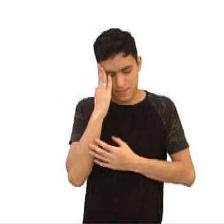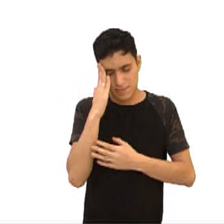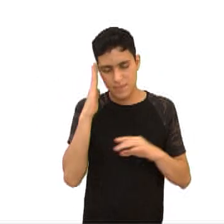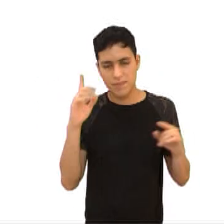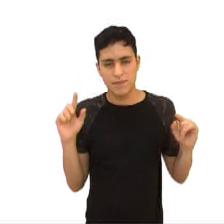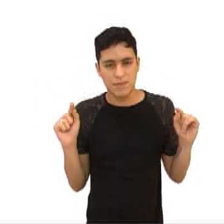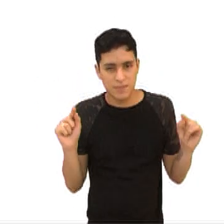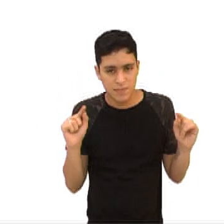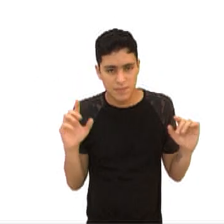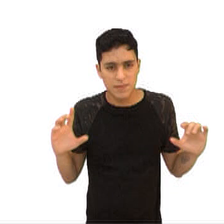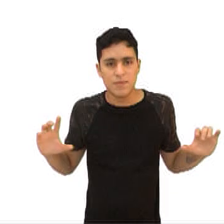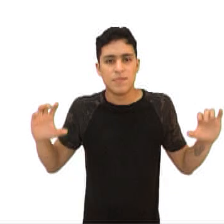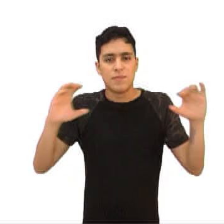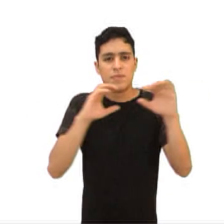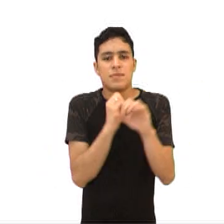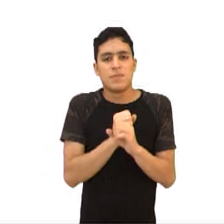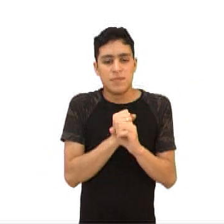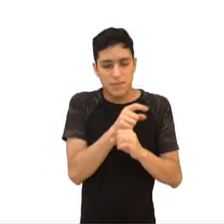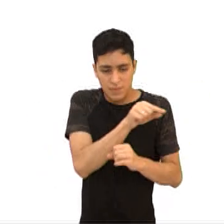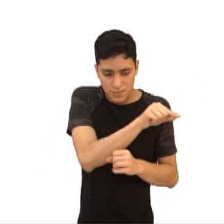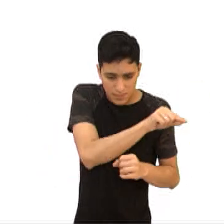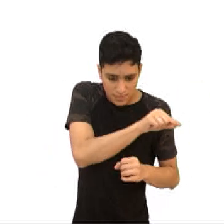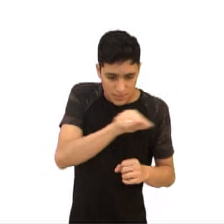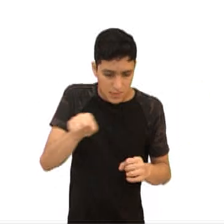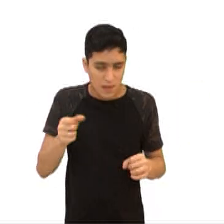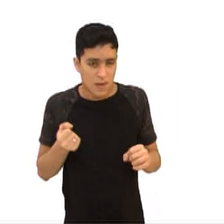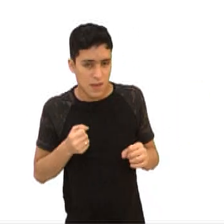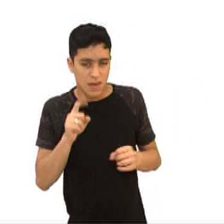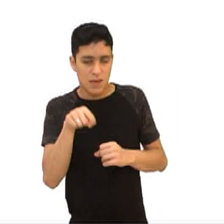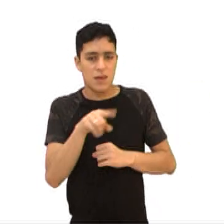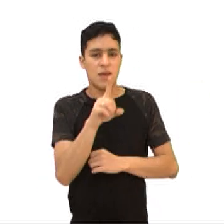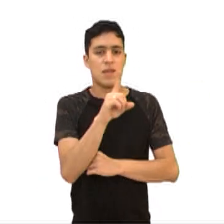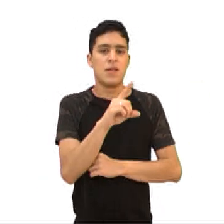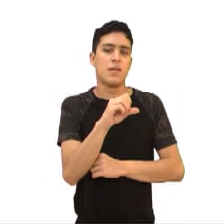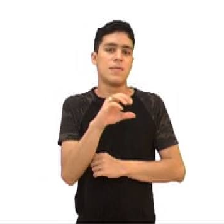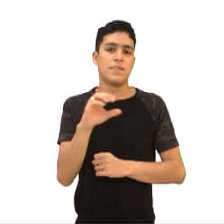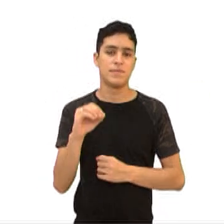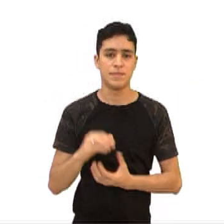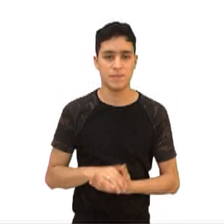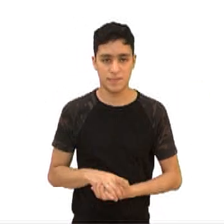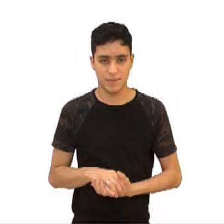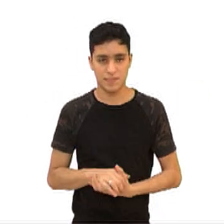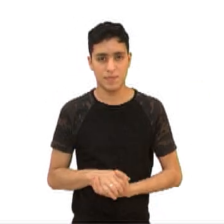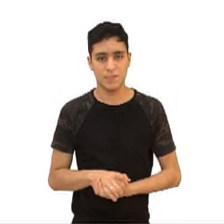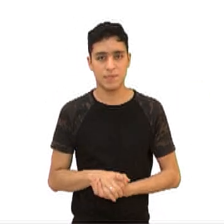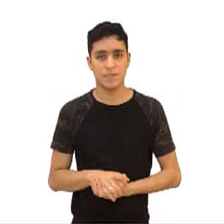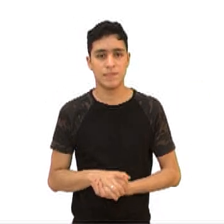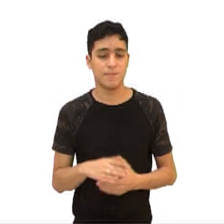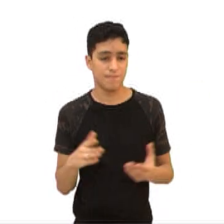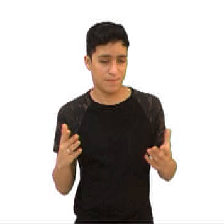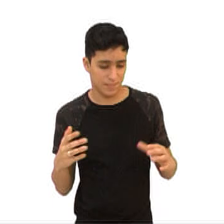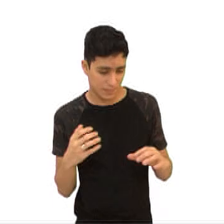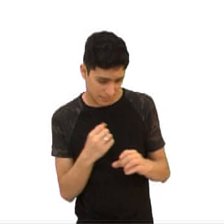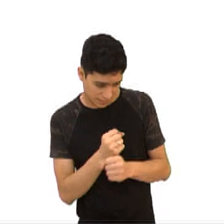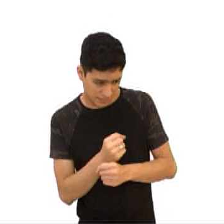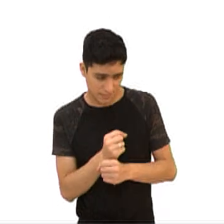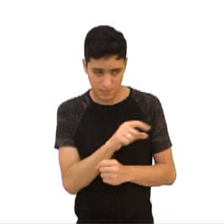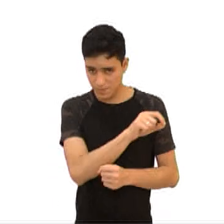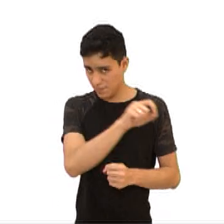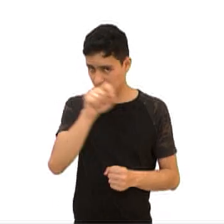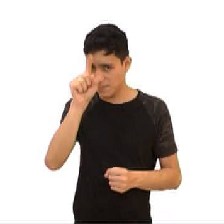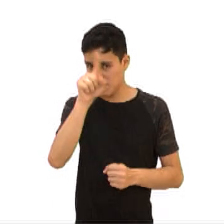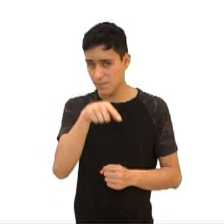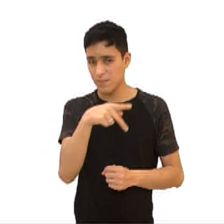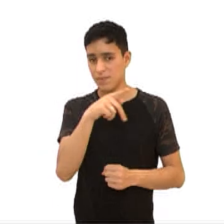sabendo-se que a soma dos termos dessa PA é 190, então a quantidade de termos da